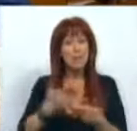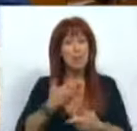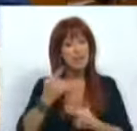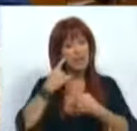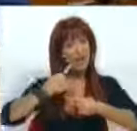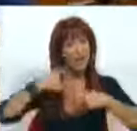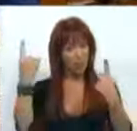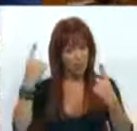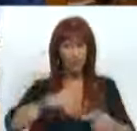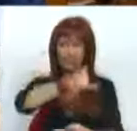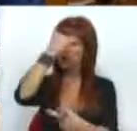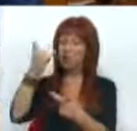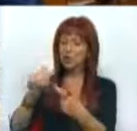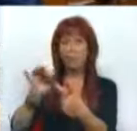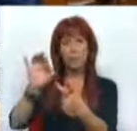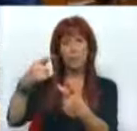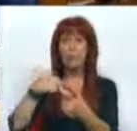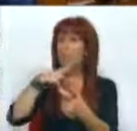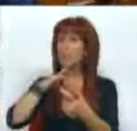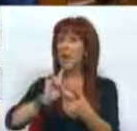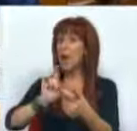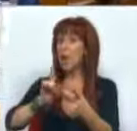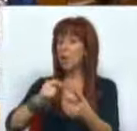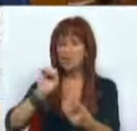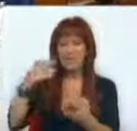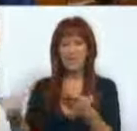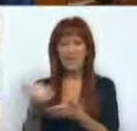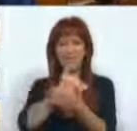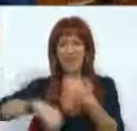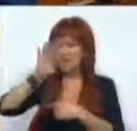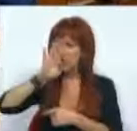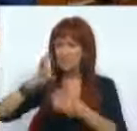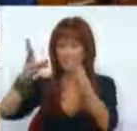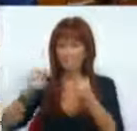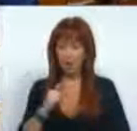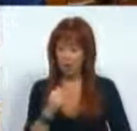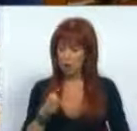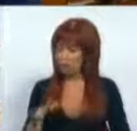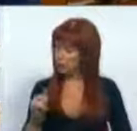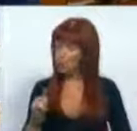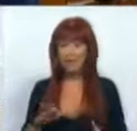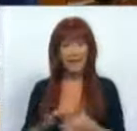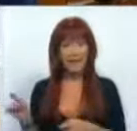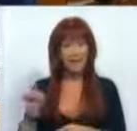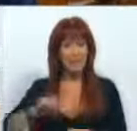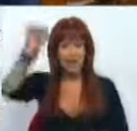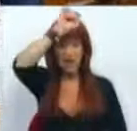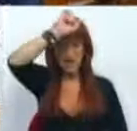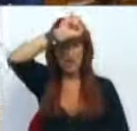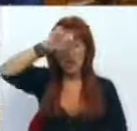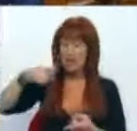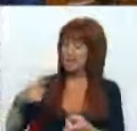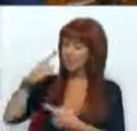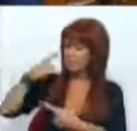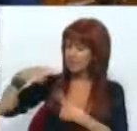pública. O segundo sinal que aqui vou abordar tem a ver com os primeiros dados da execução orçamental de 2012 relativos ao mês de janeiro,